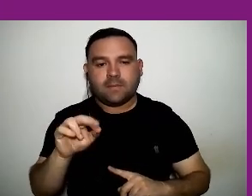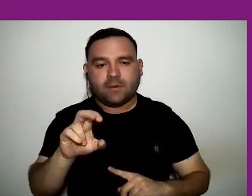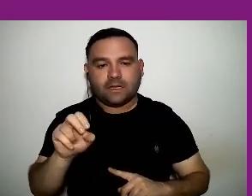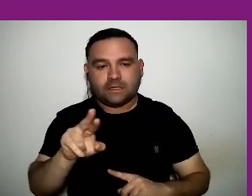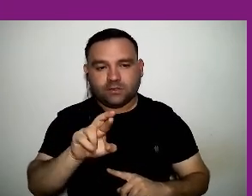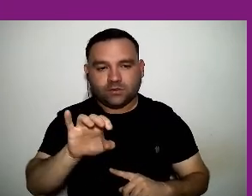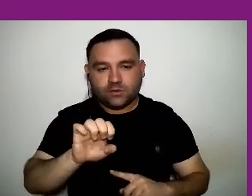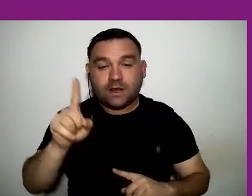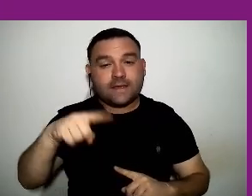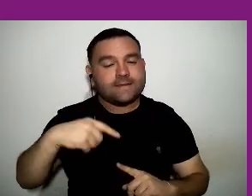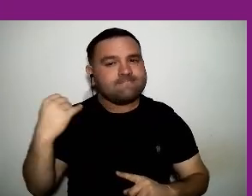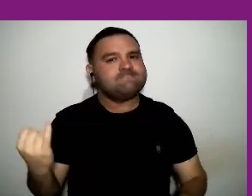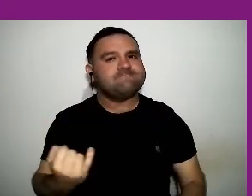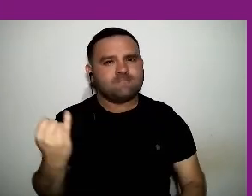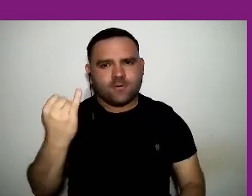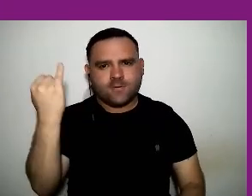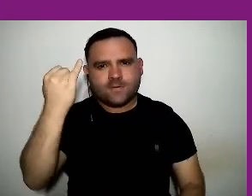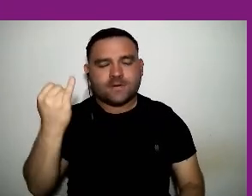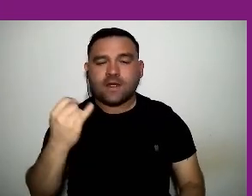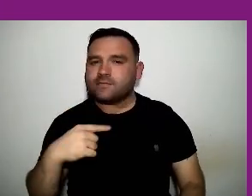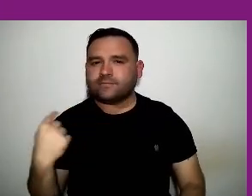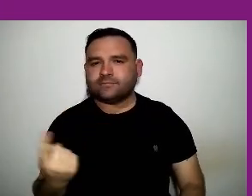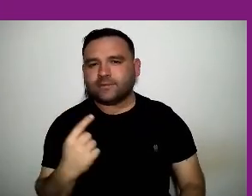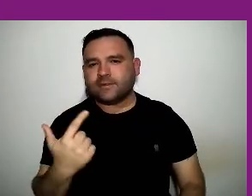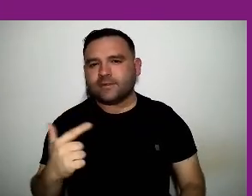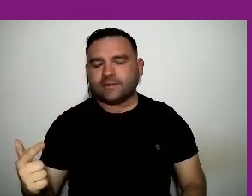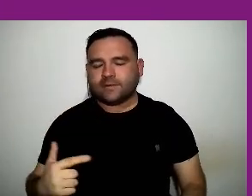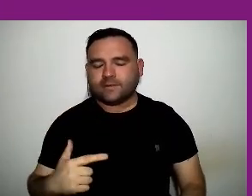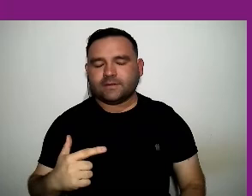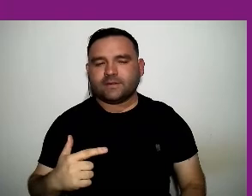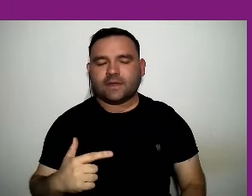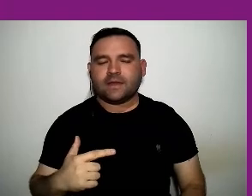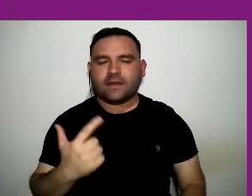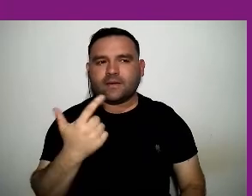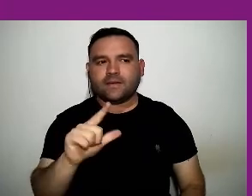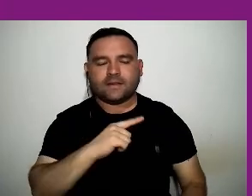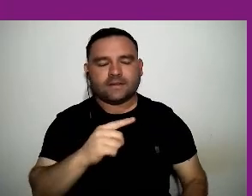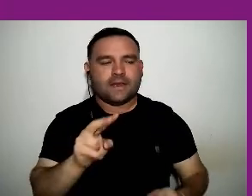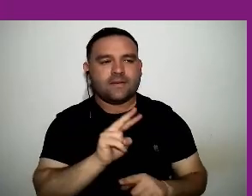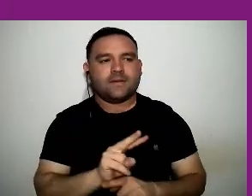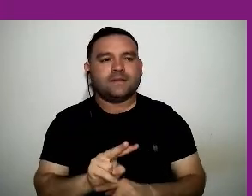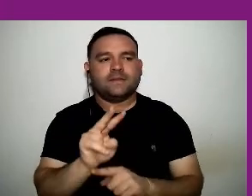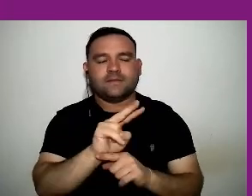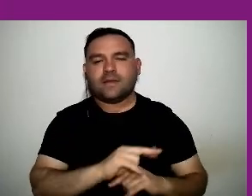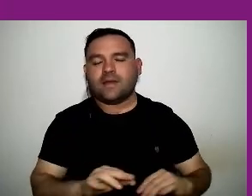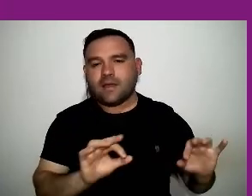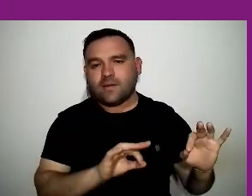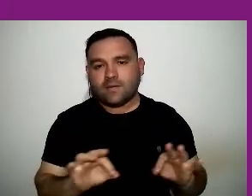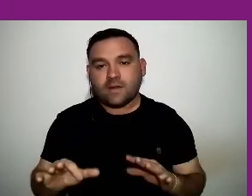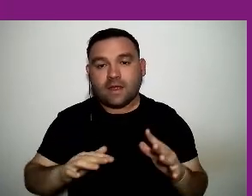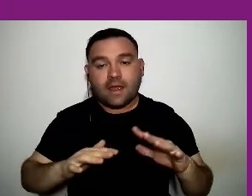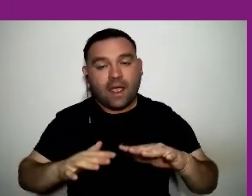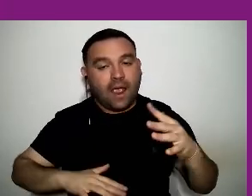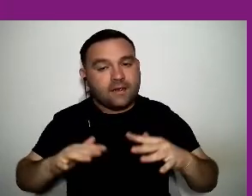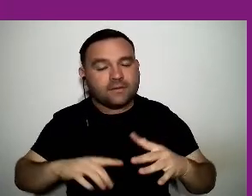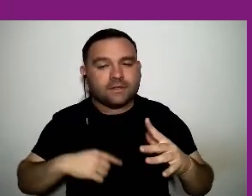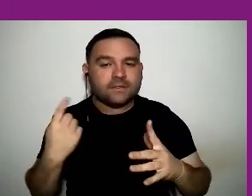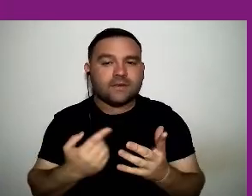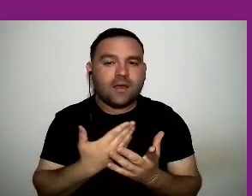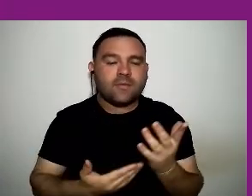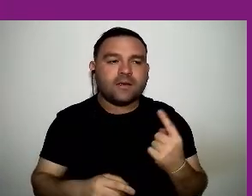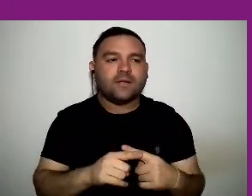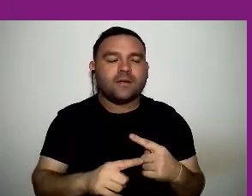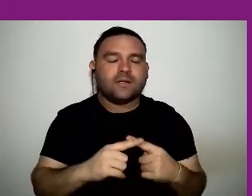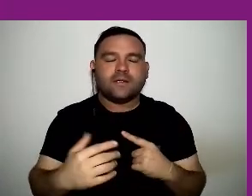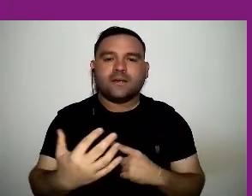super importante. E como nós não temos a pressão esoffagiana sob monitorização contínua, às vezes a gente se perde em relação à